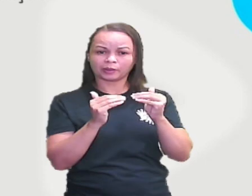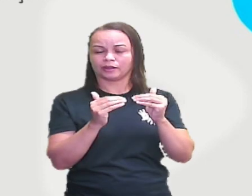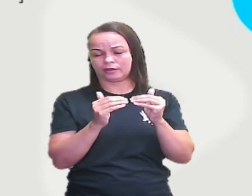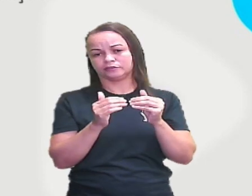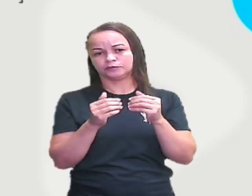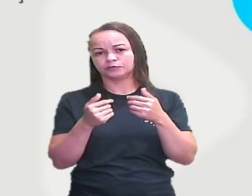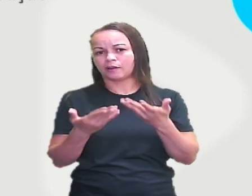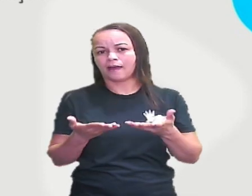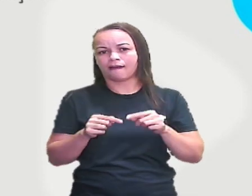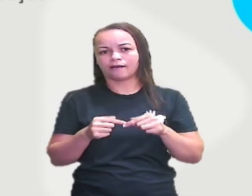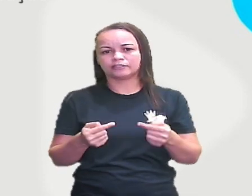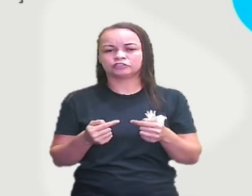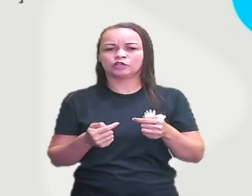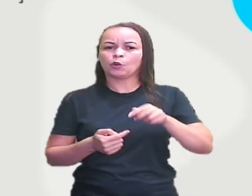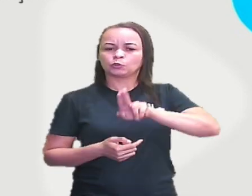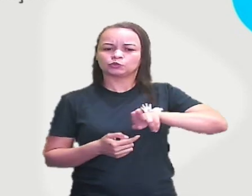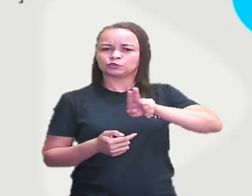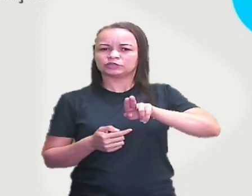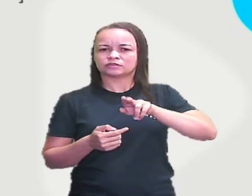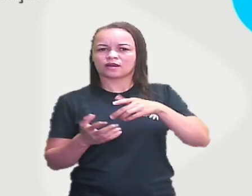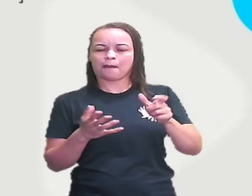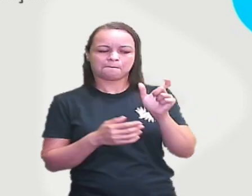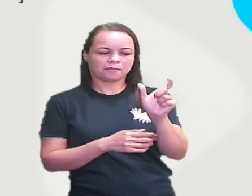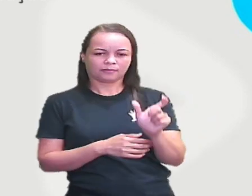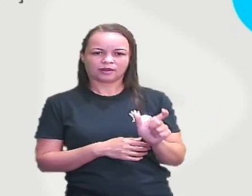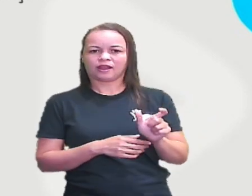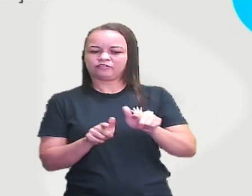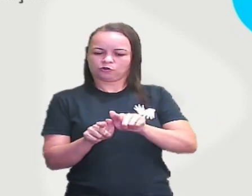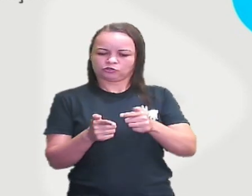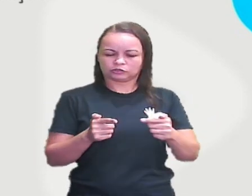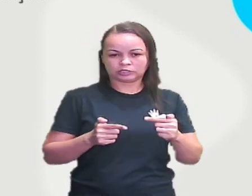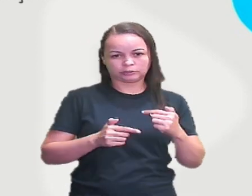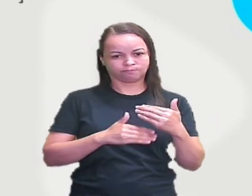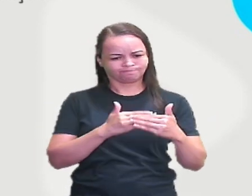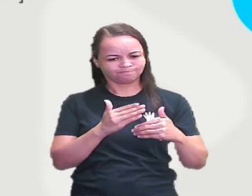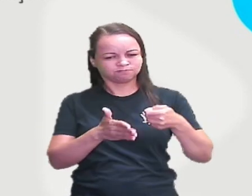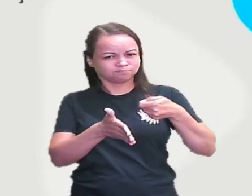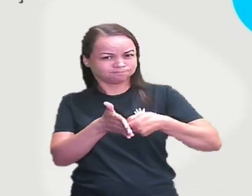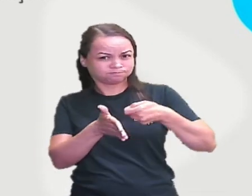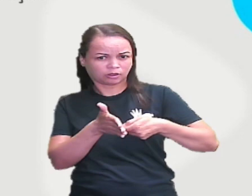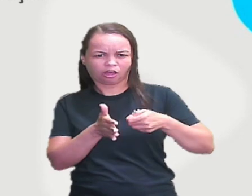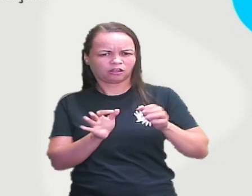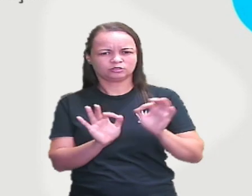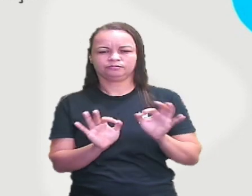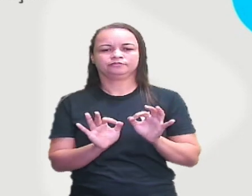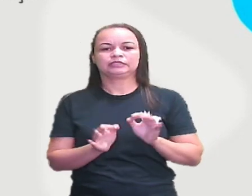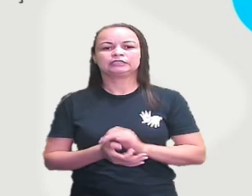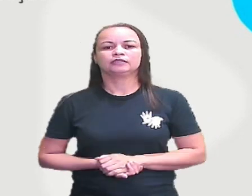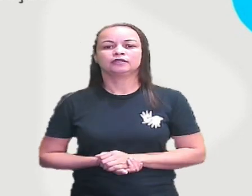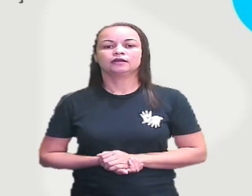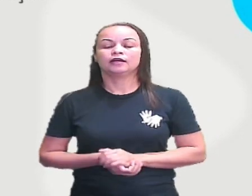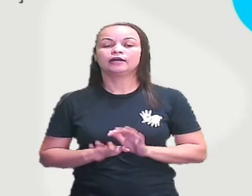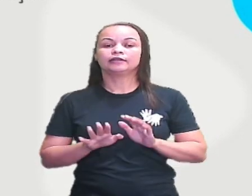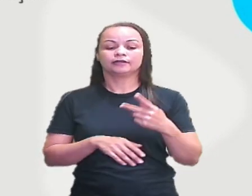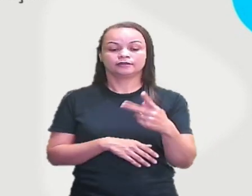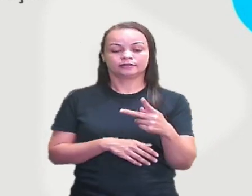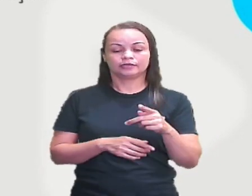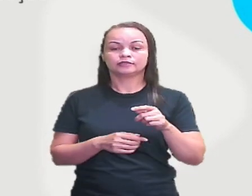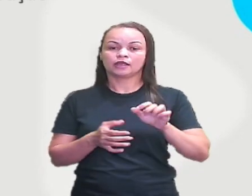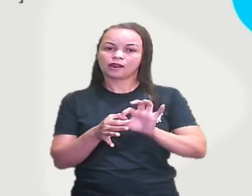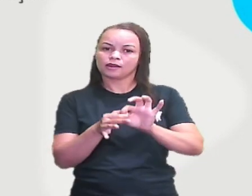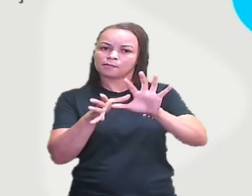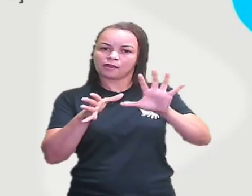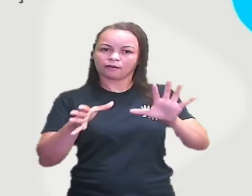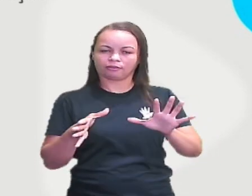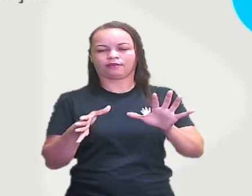amigos, você não utilizará palavras ou construções gramaticais muito rebuscadas. Aqui há mais liberdade